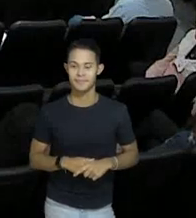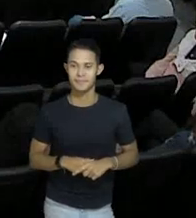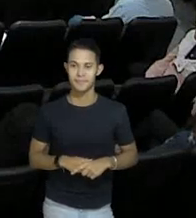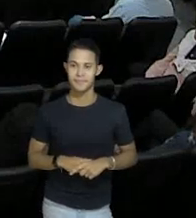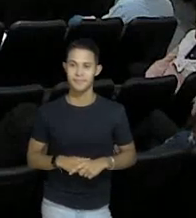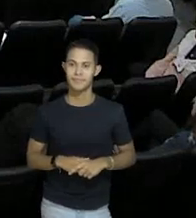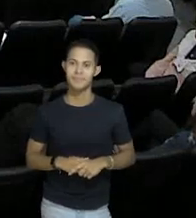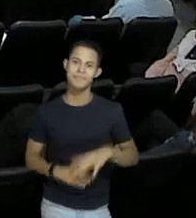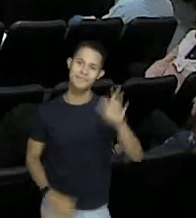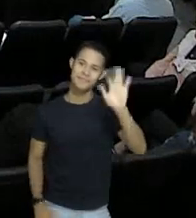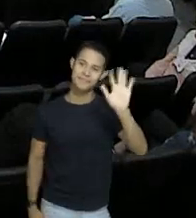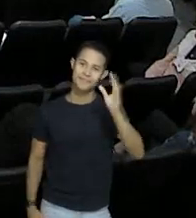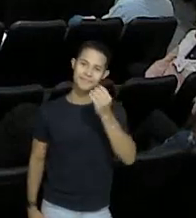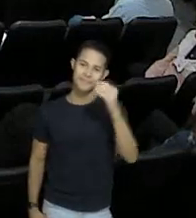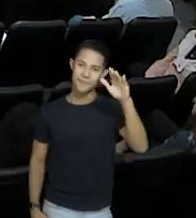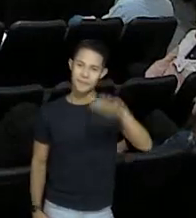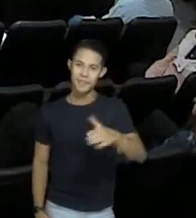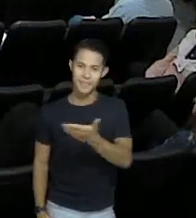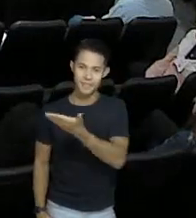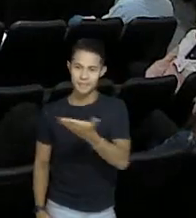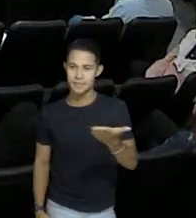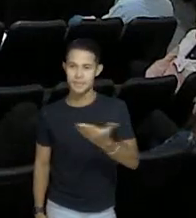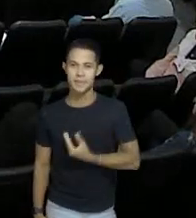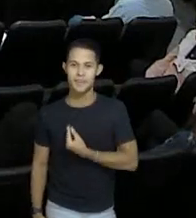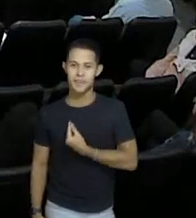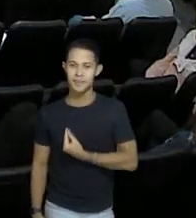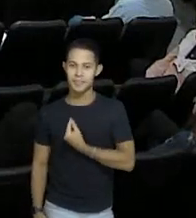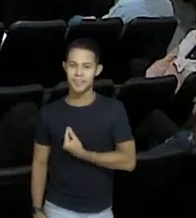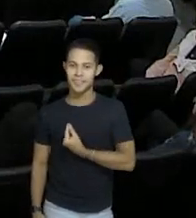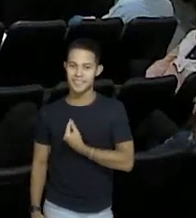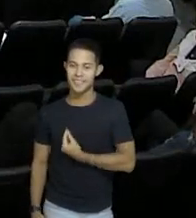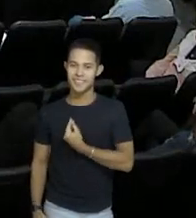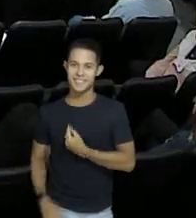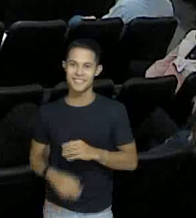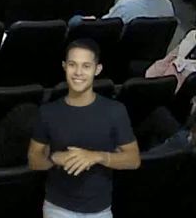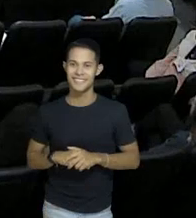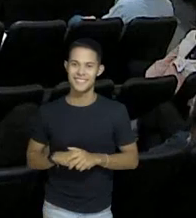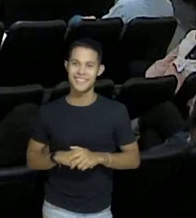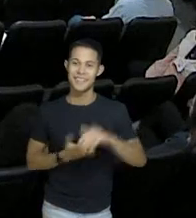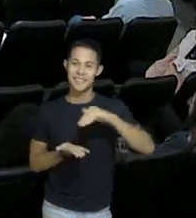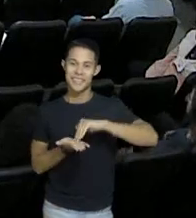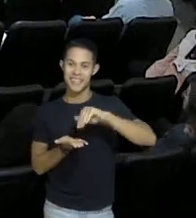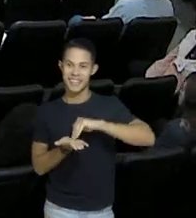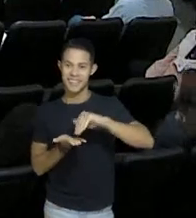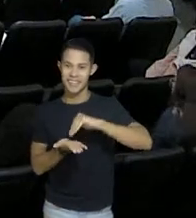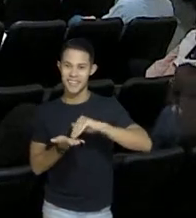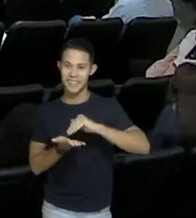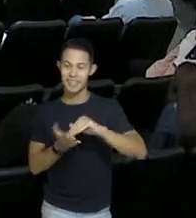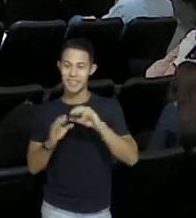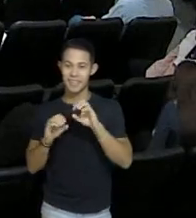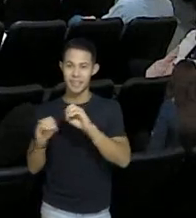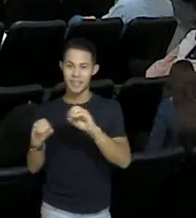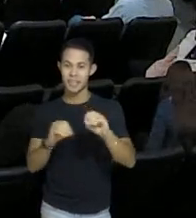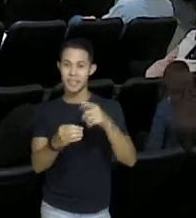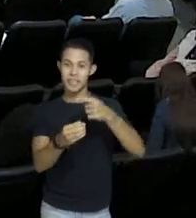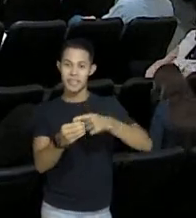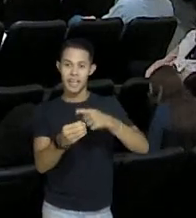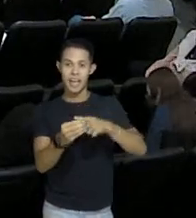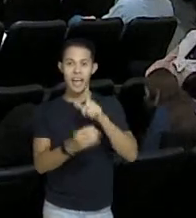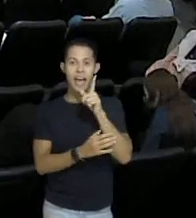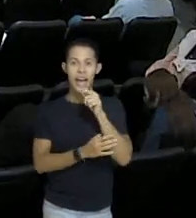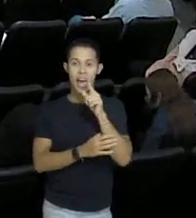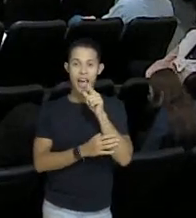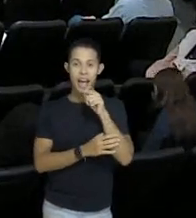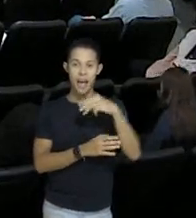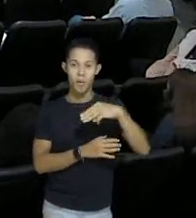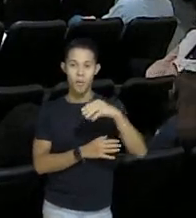Bom, boa tarde a todos, a todas. Meu nome é Mário, sou secretário de Educação da cidade de Águas Mornas, a cidade aqui é a 35